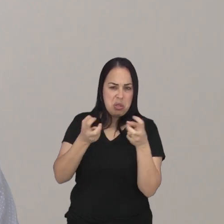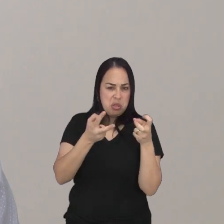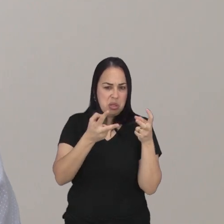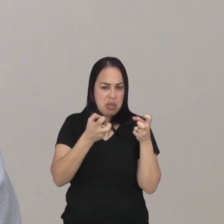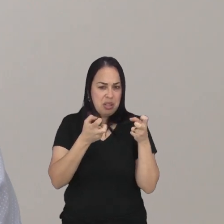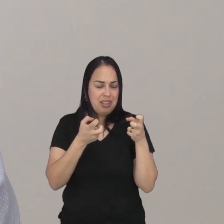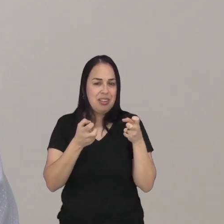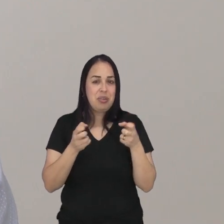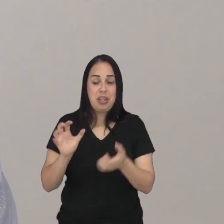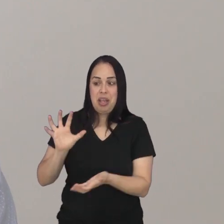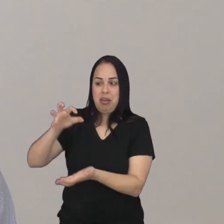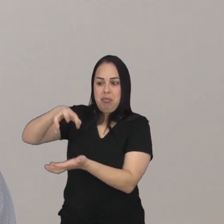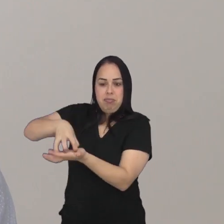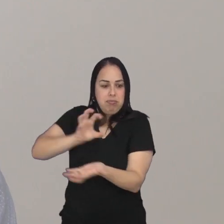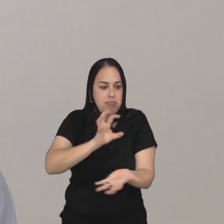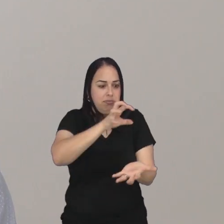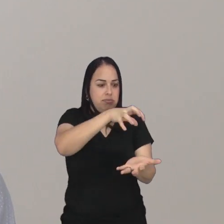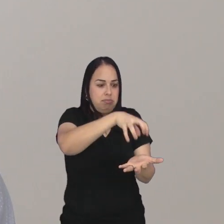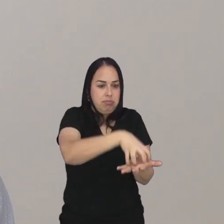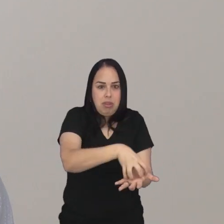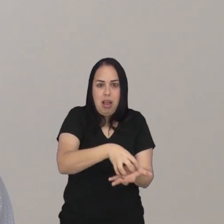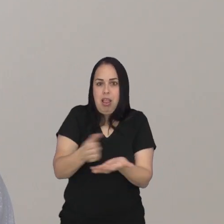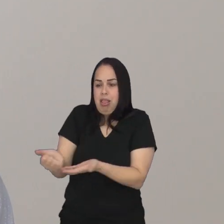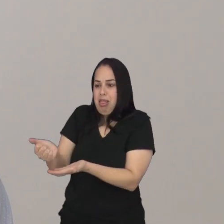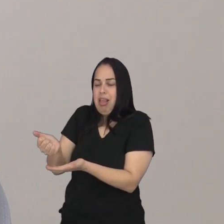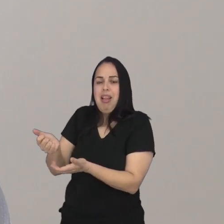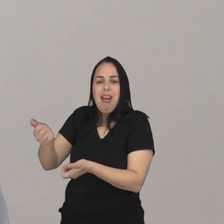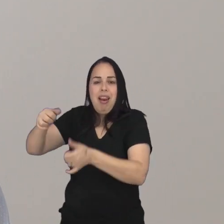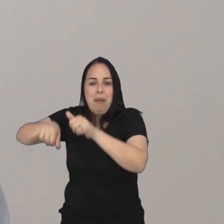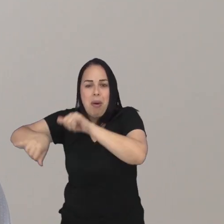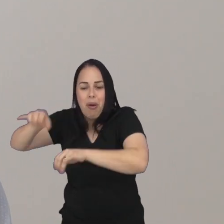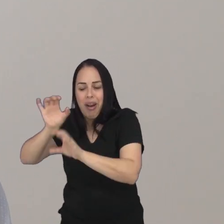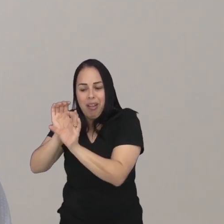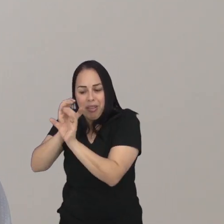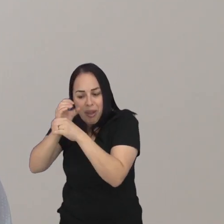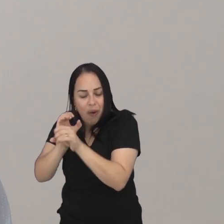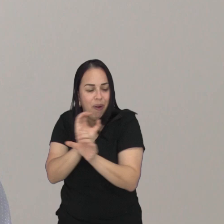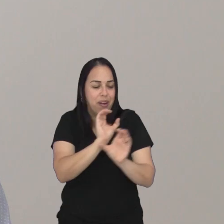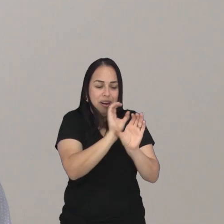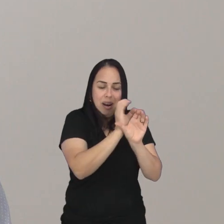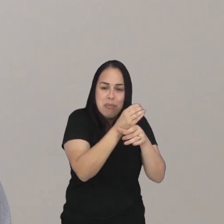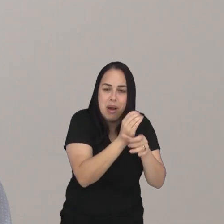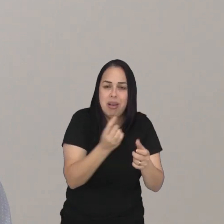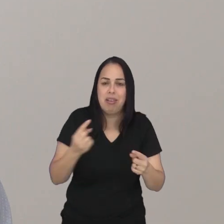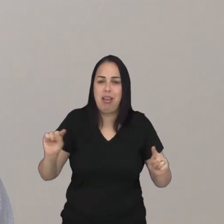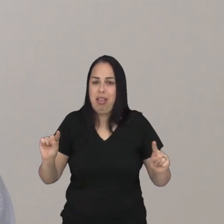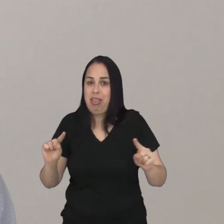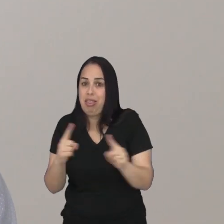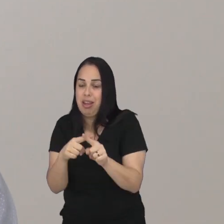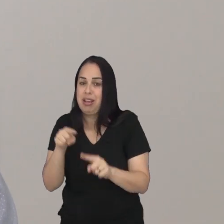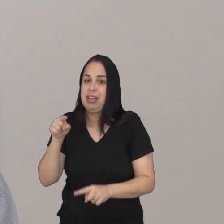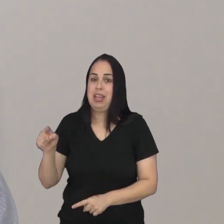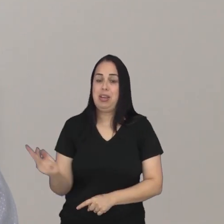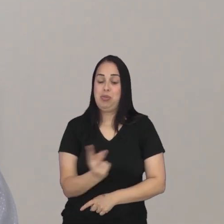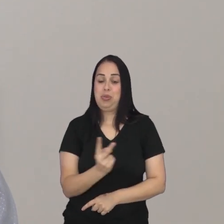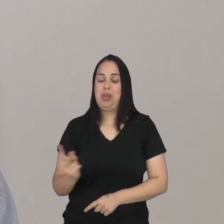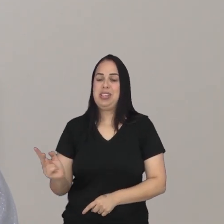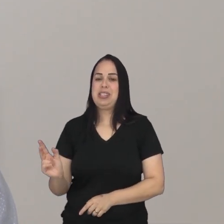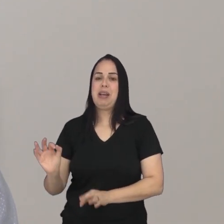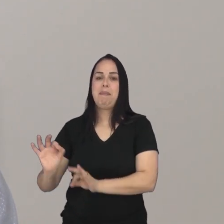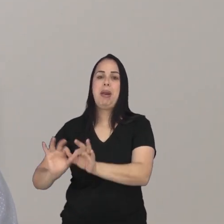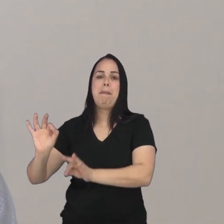pela competição comercial, né? Laboratório com laboratório, e eles produzem